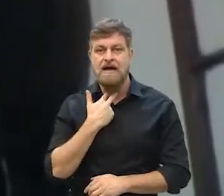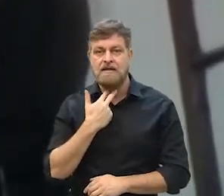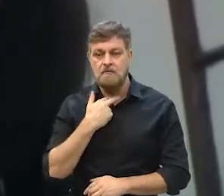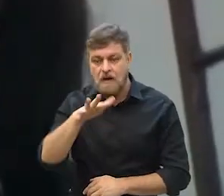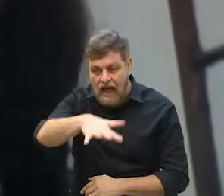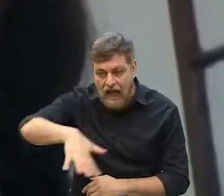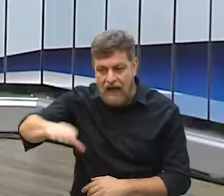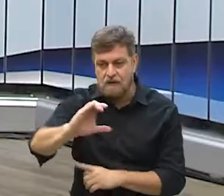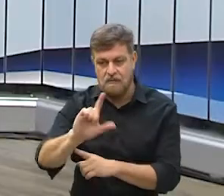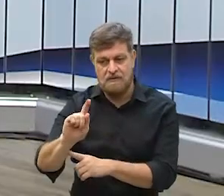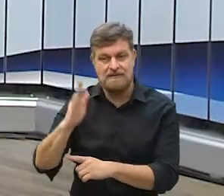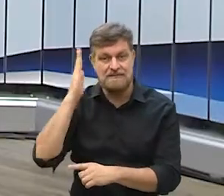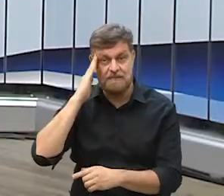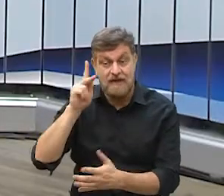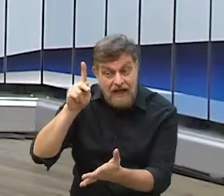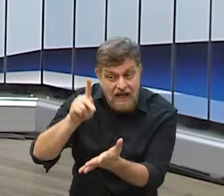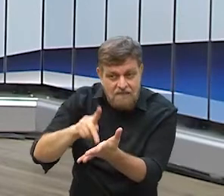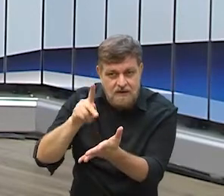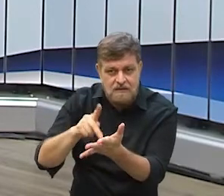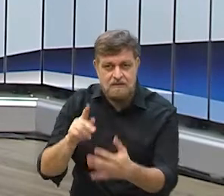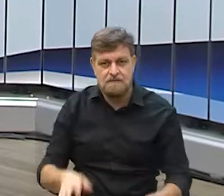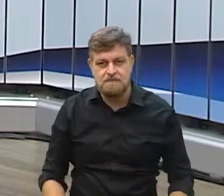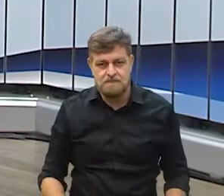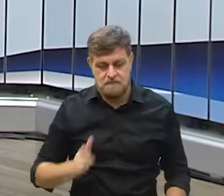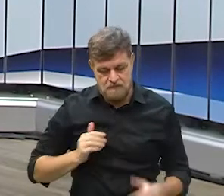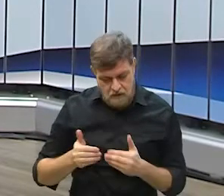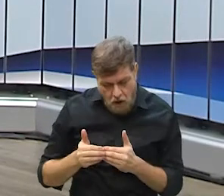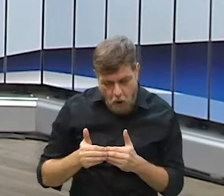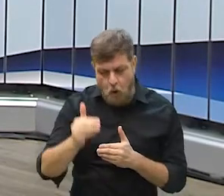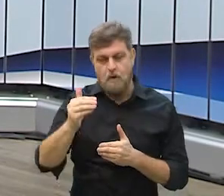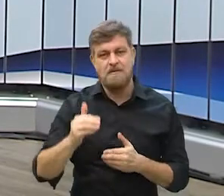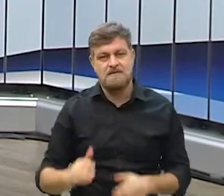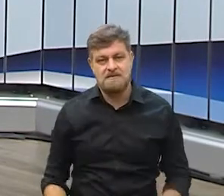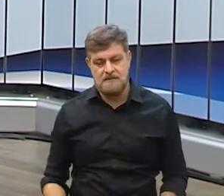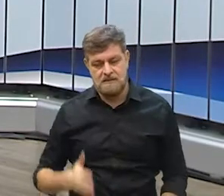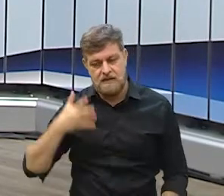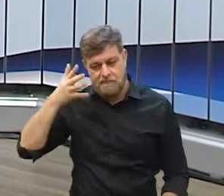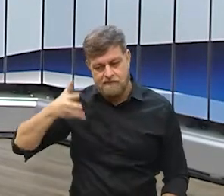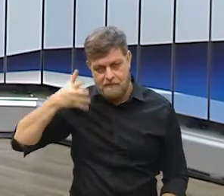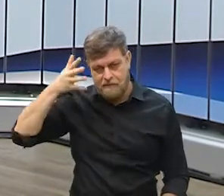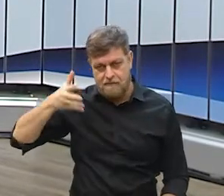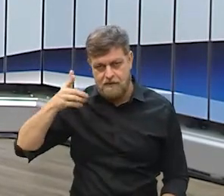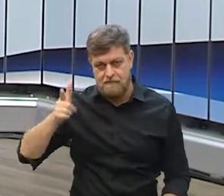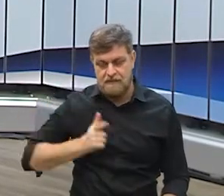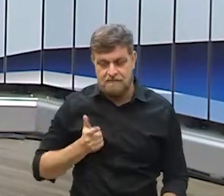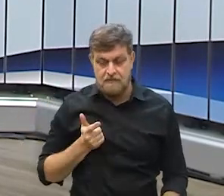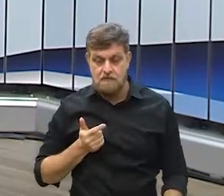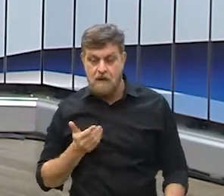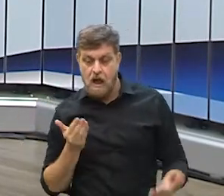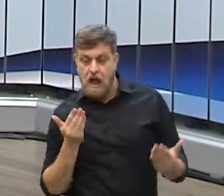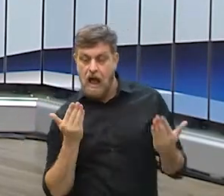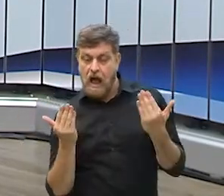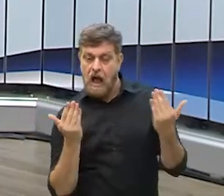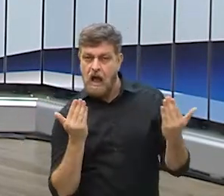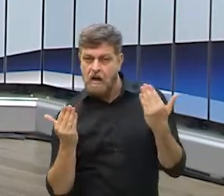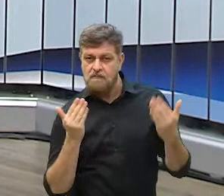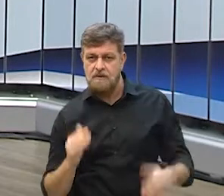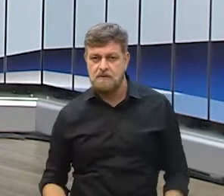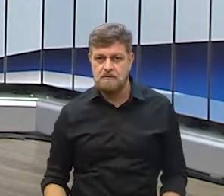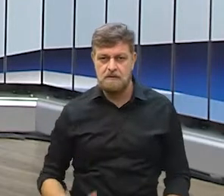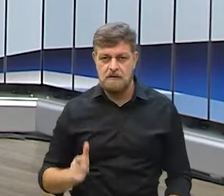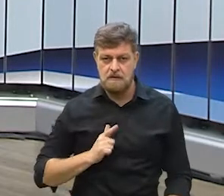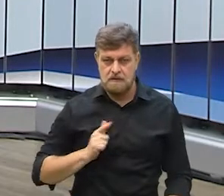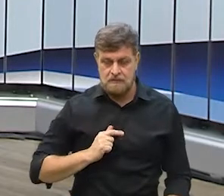da realidade. E esse vai ser o pontapé que a gente vai dar inicial aí de colocar na balança, né? Esse avanço